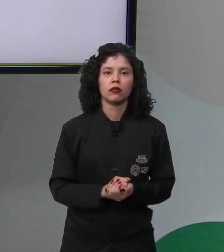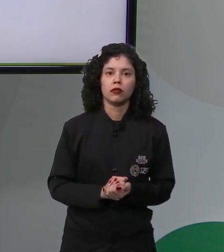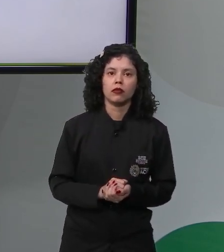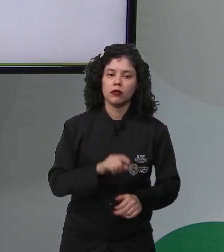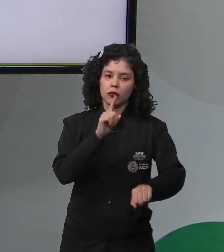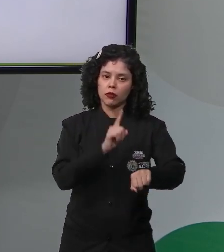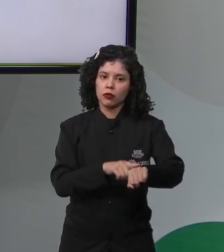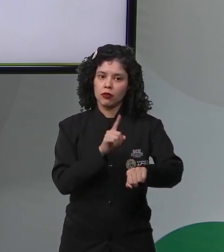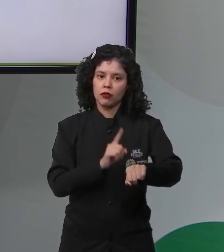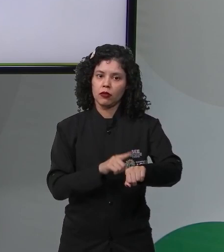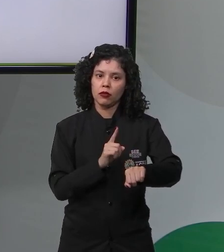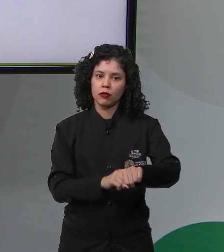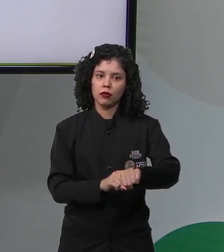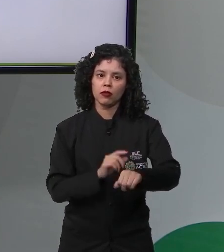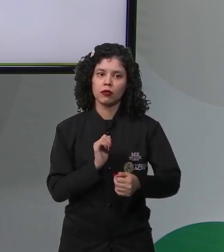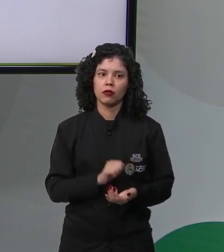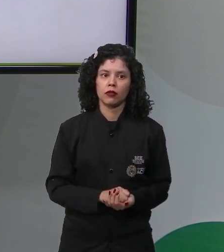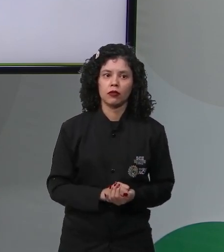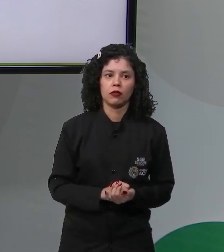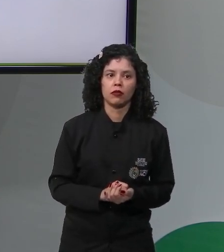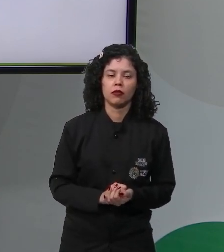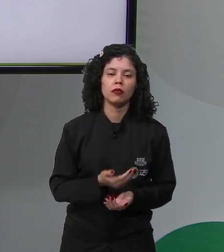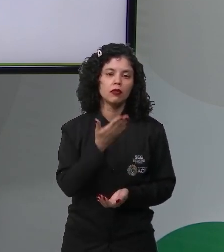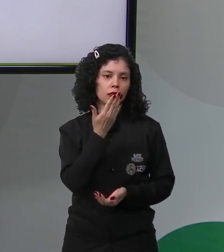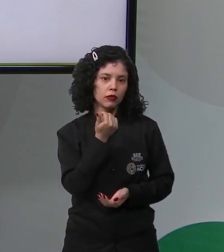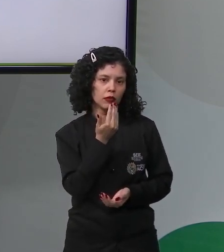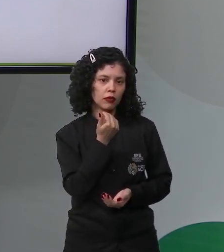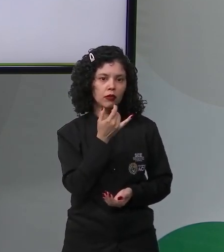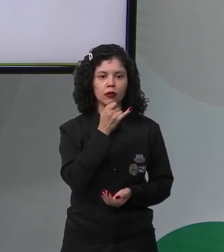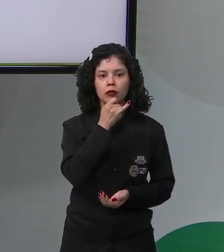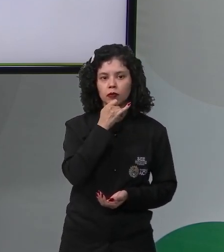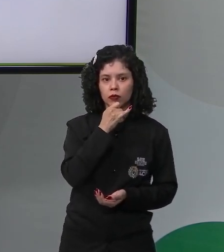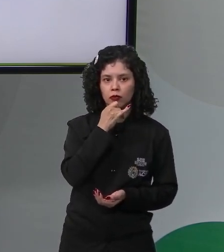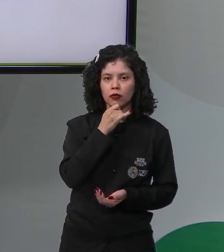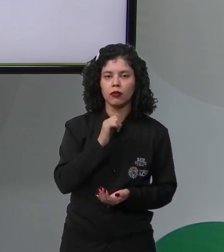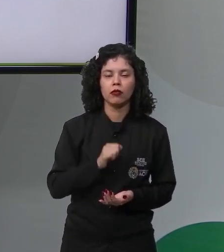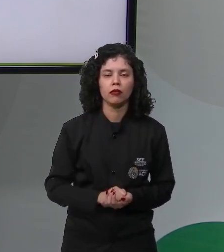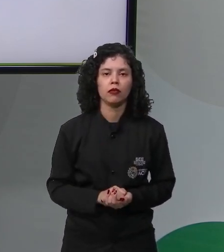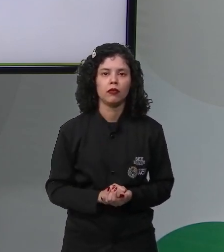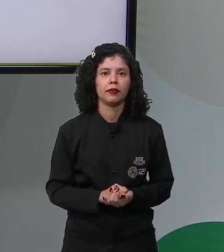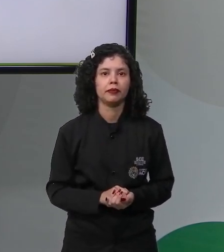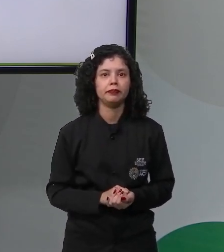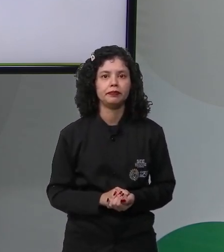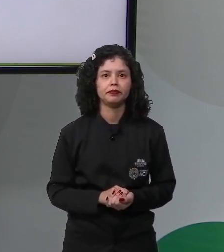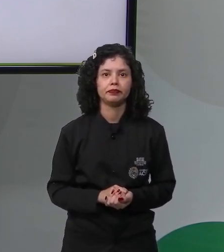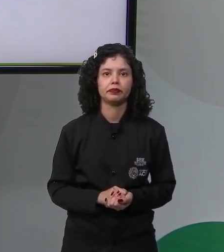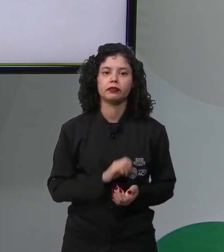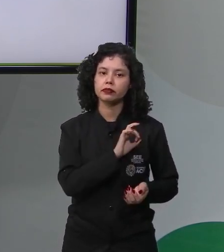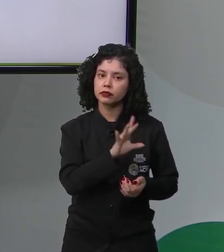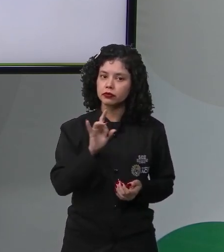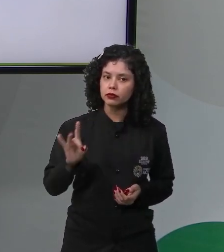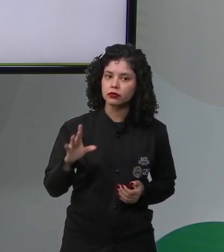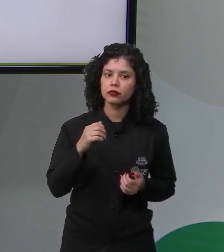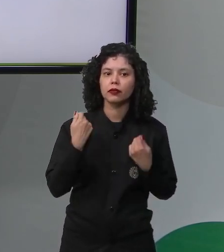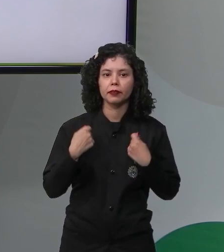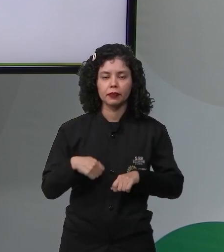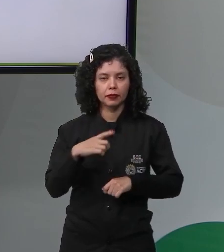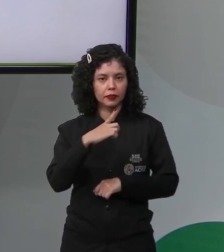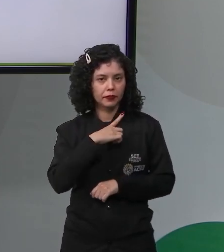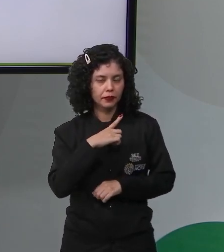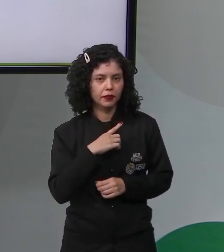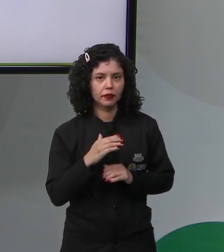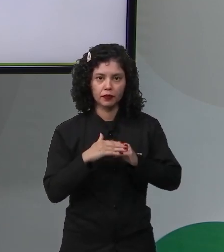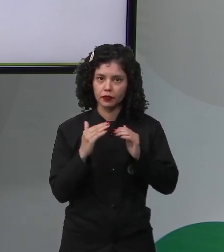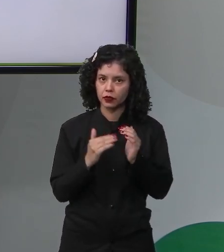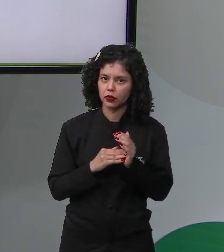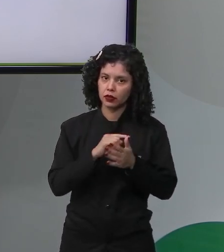de horários, horários de refeições, por exemplo, as atribuições de cada um. Todos